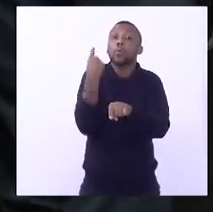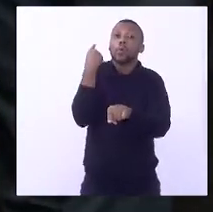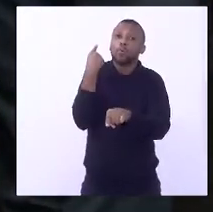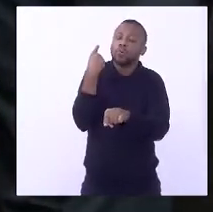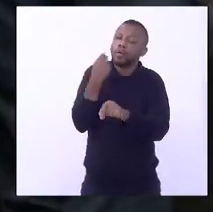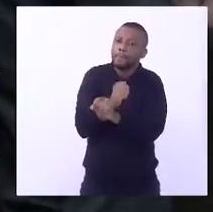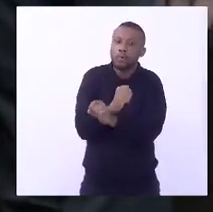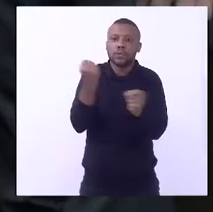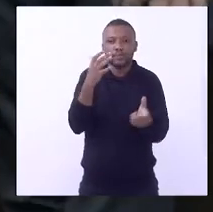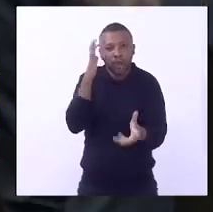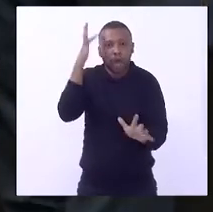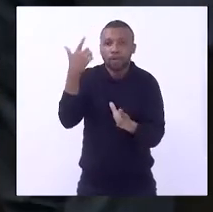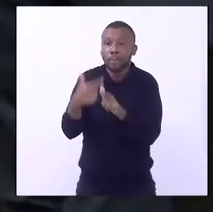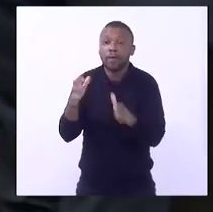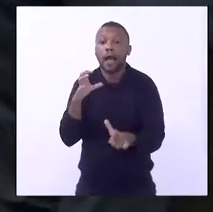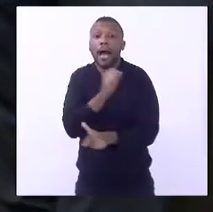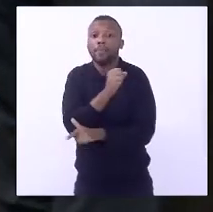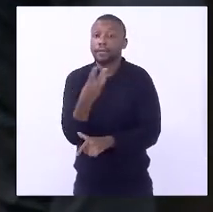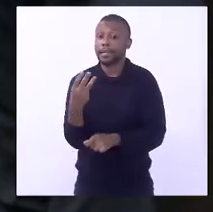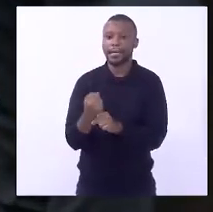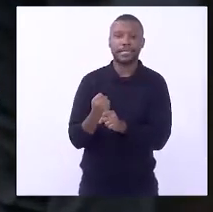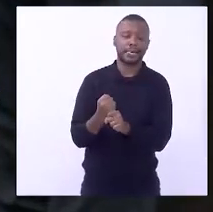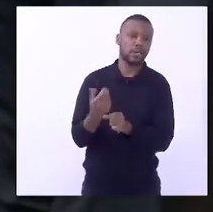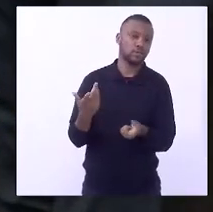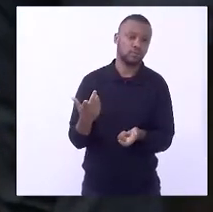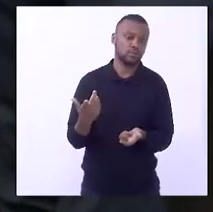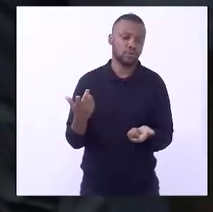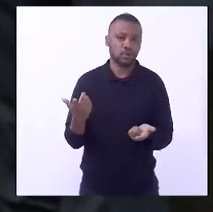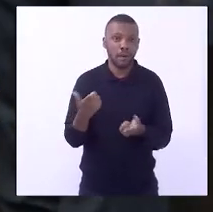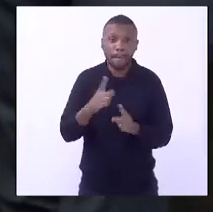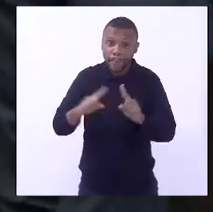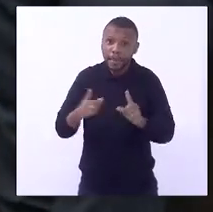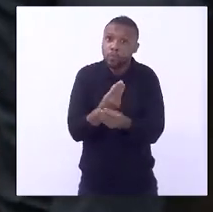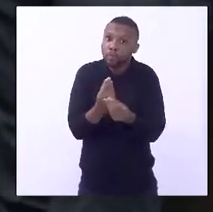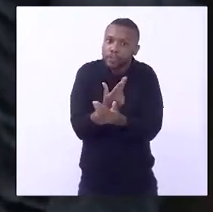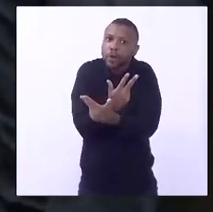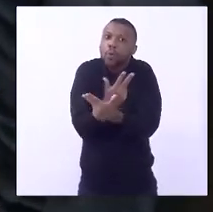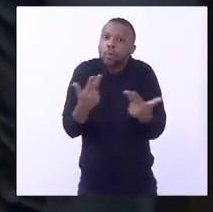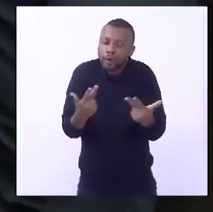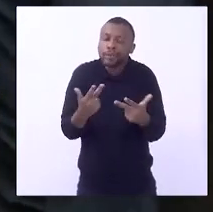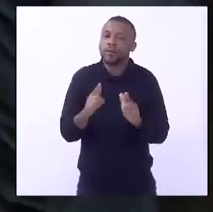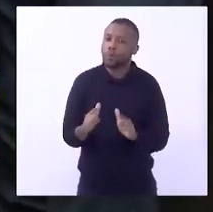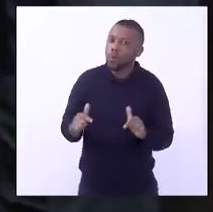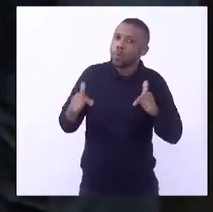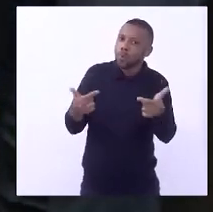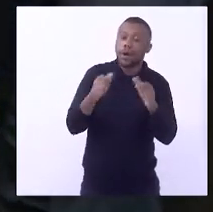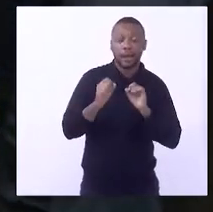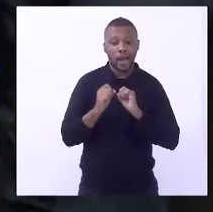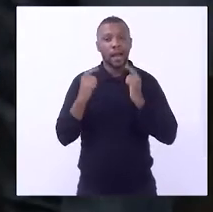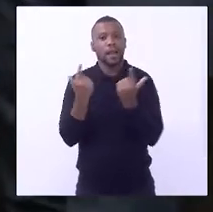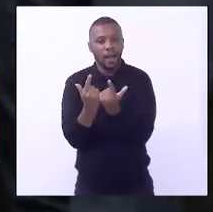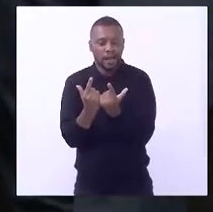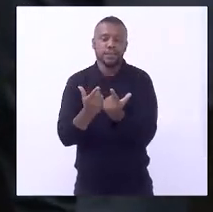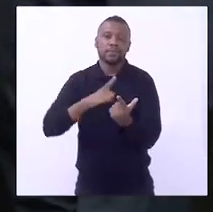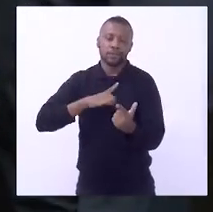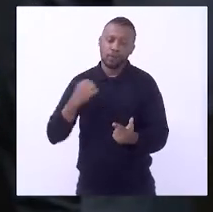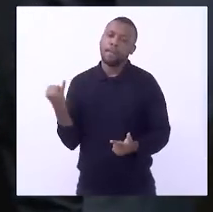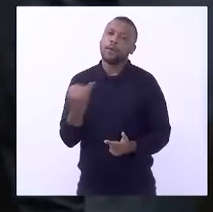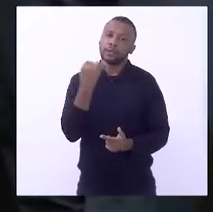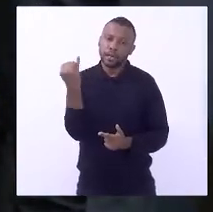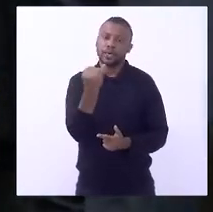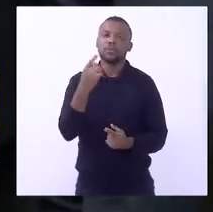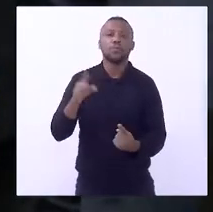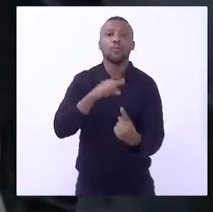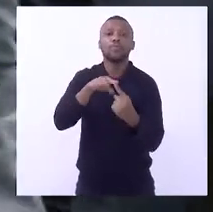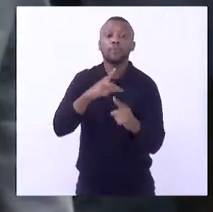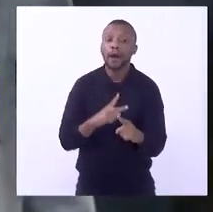3, mas muita coisa tem sido feita e a Alerj tem sido fundamental para a conquista dessas vitórias. Muito